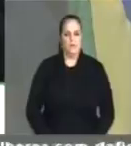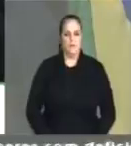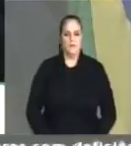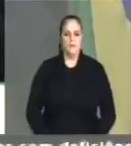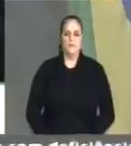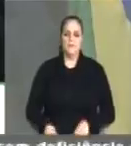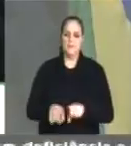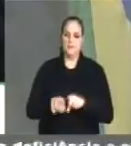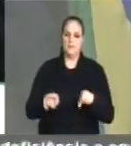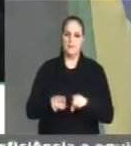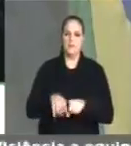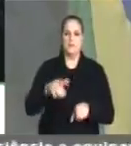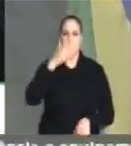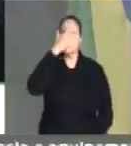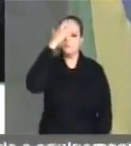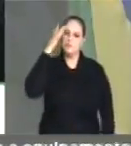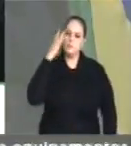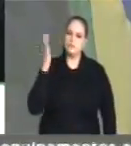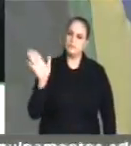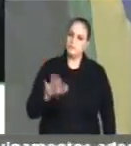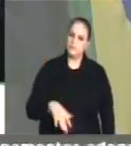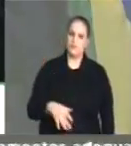e os que aqui se encontram.